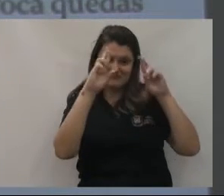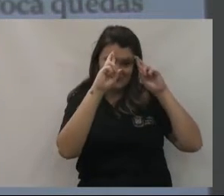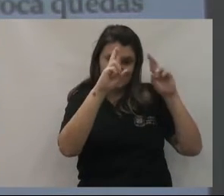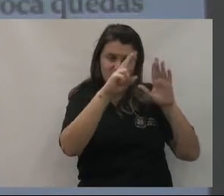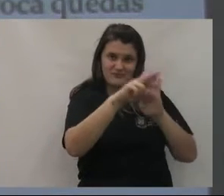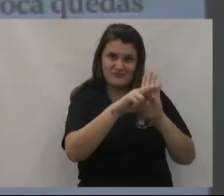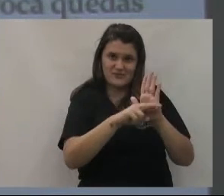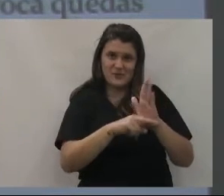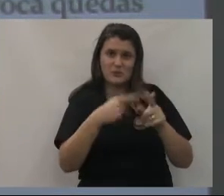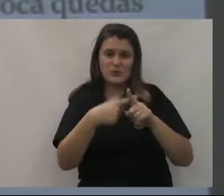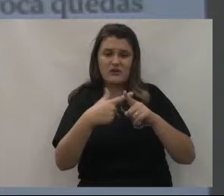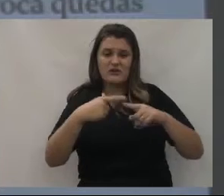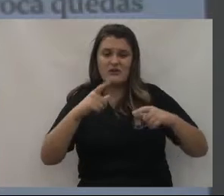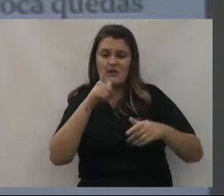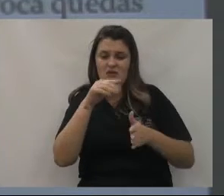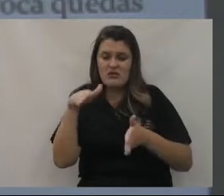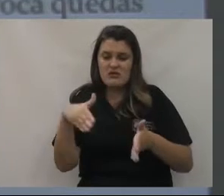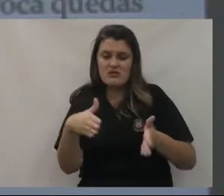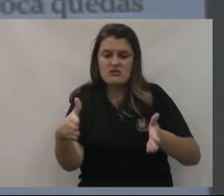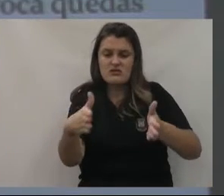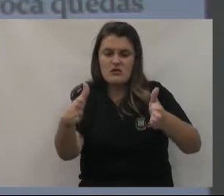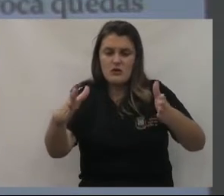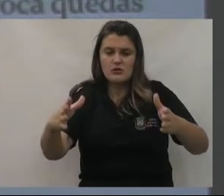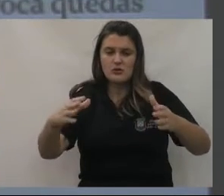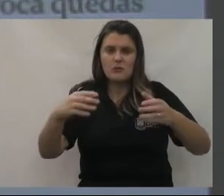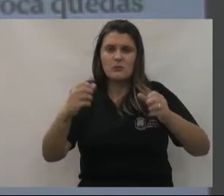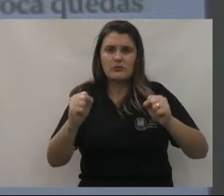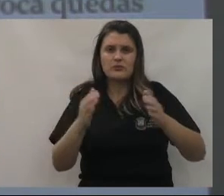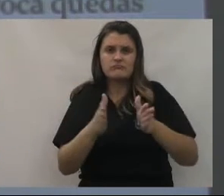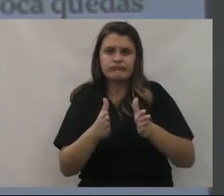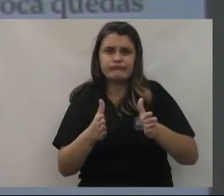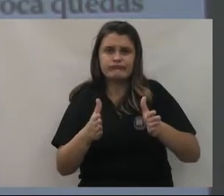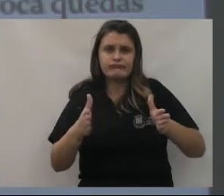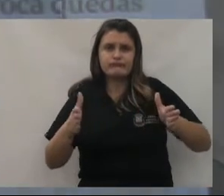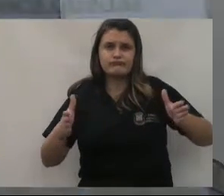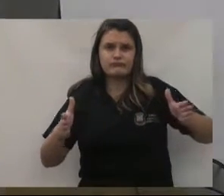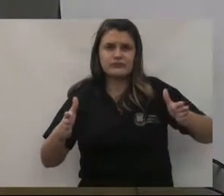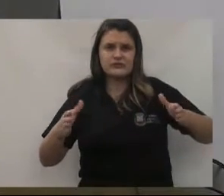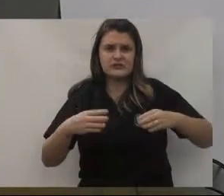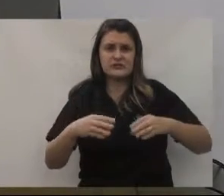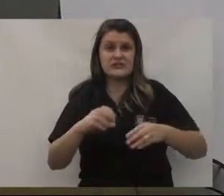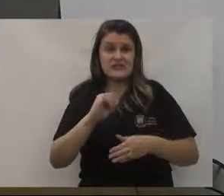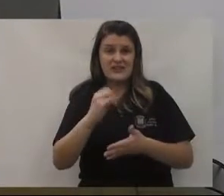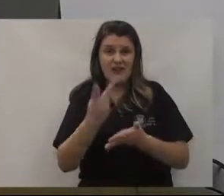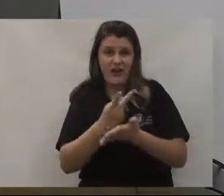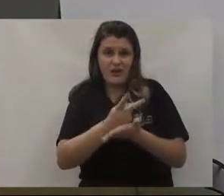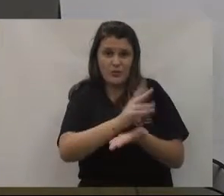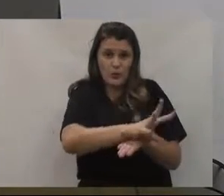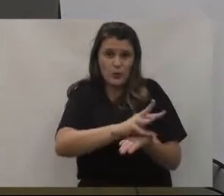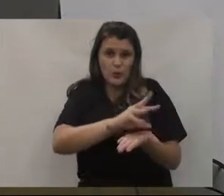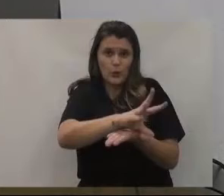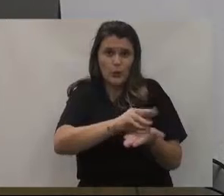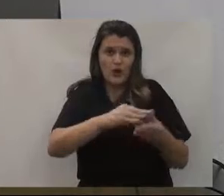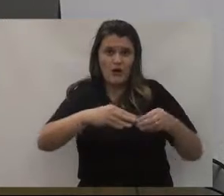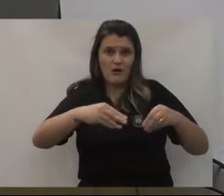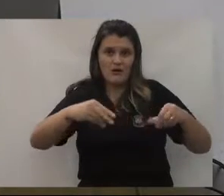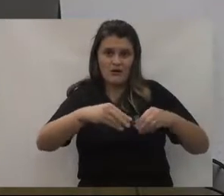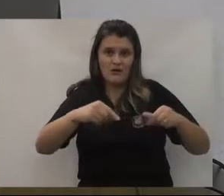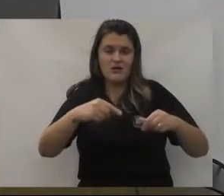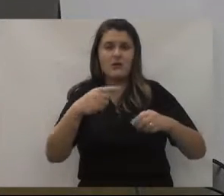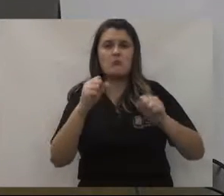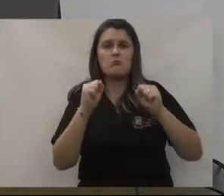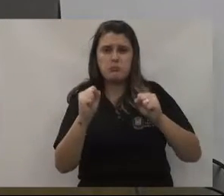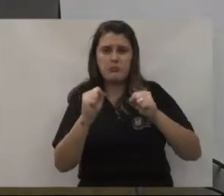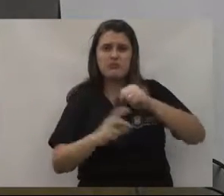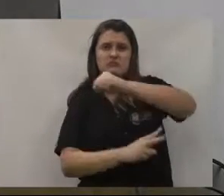de barrancos e pontes entulhando o rio. Então, nós já temos toda essa prova aí à vista de todos nós. Caindo pontes,